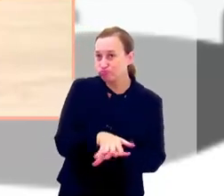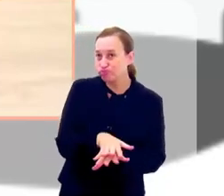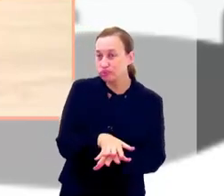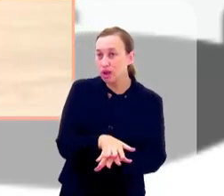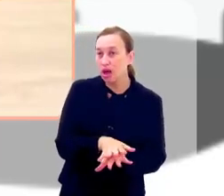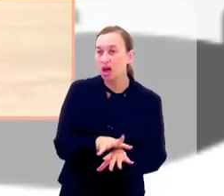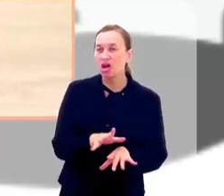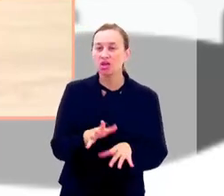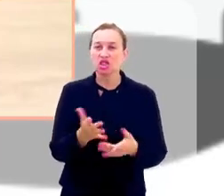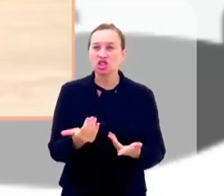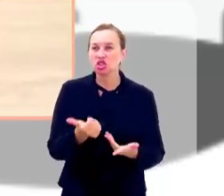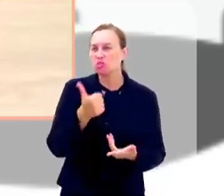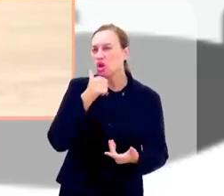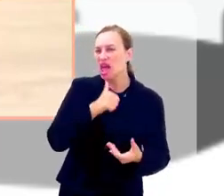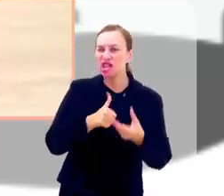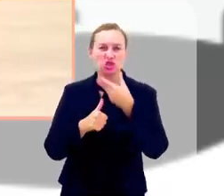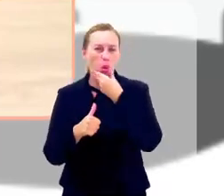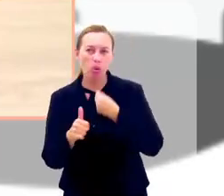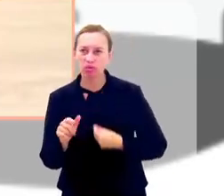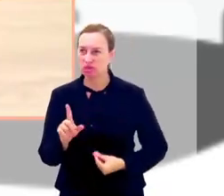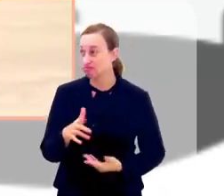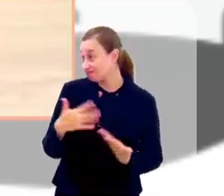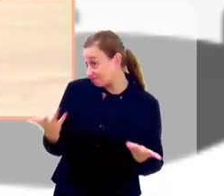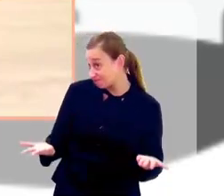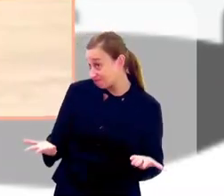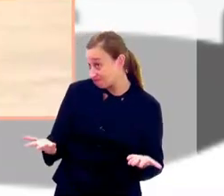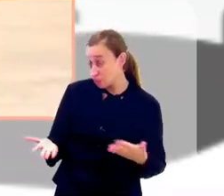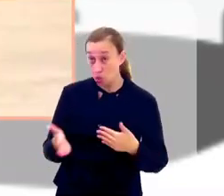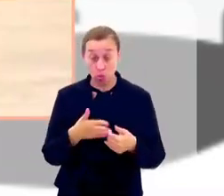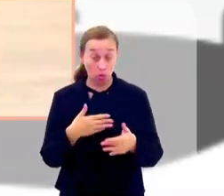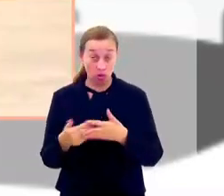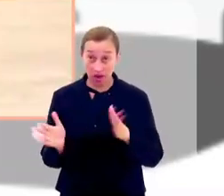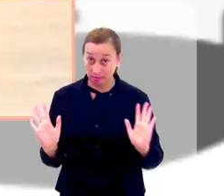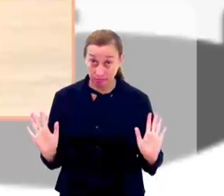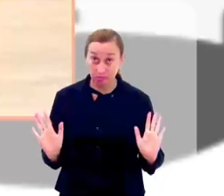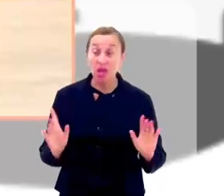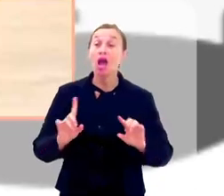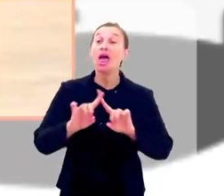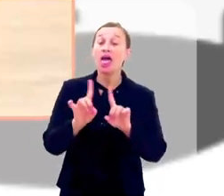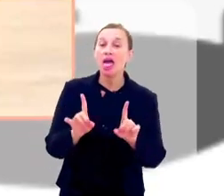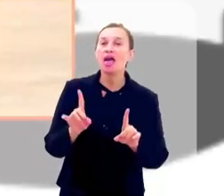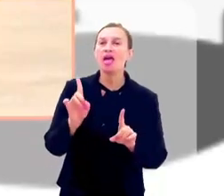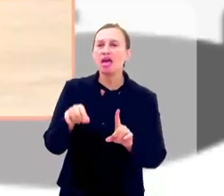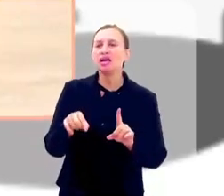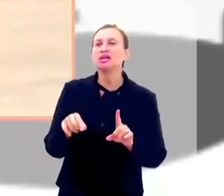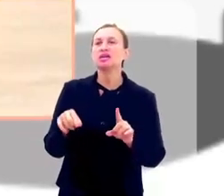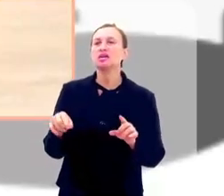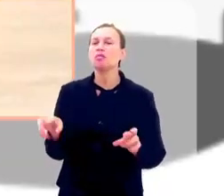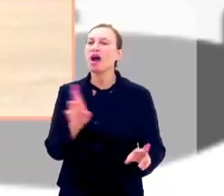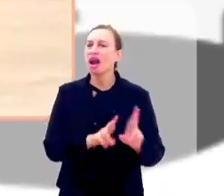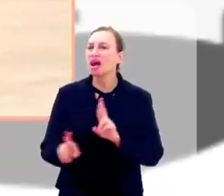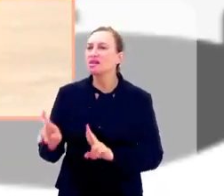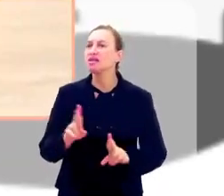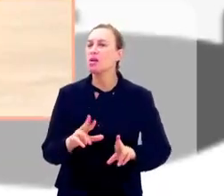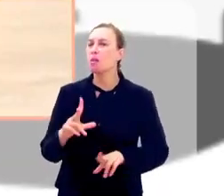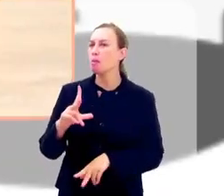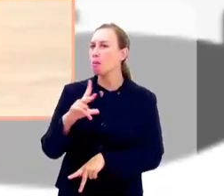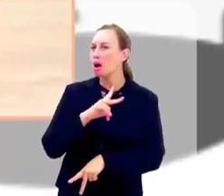envolva sexo, né, entre gêneros e da forma quaisquer que haja. É um